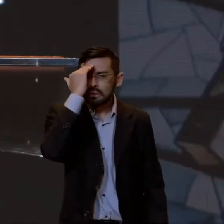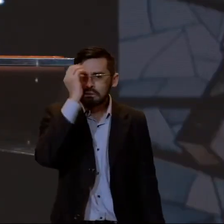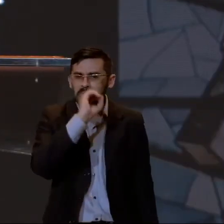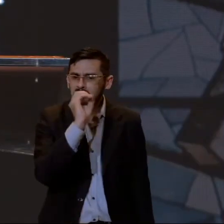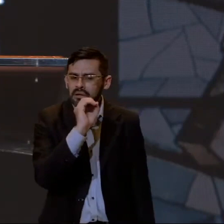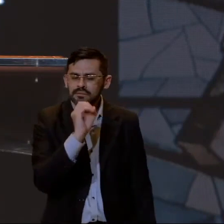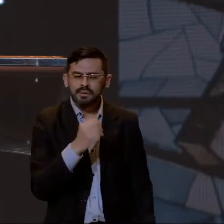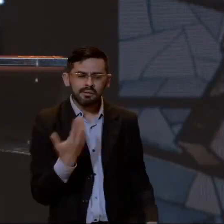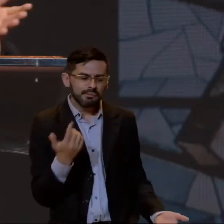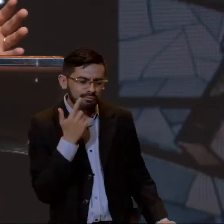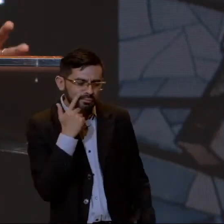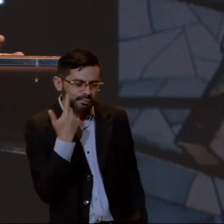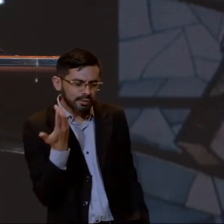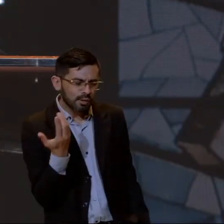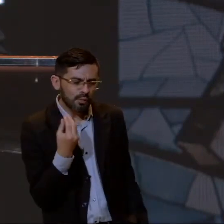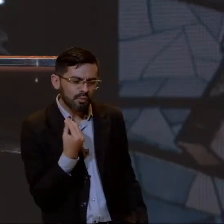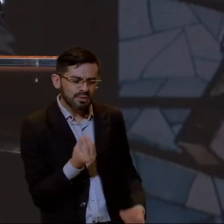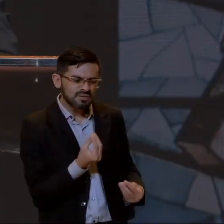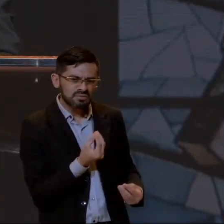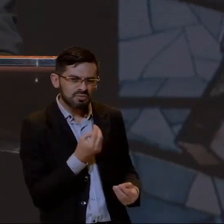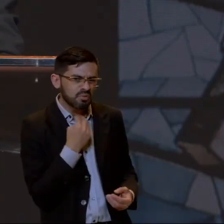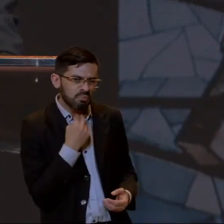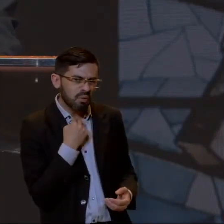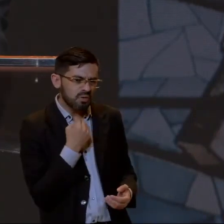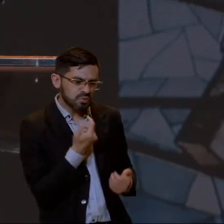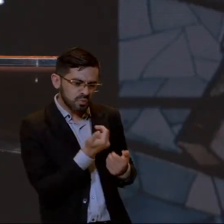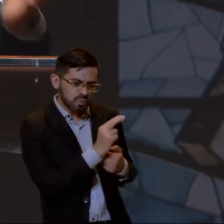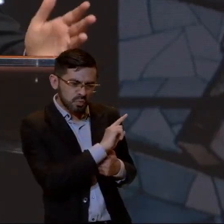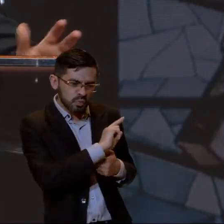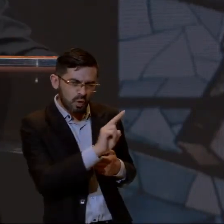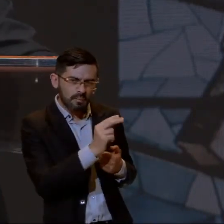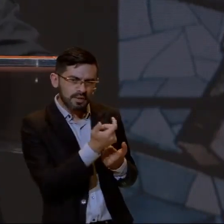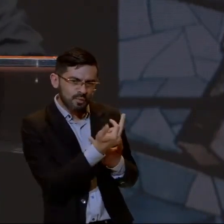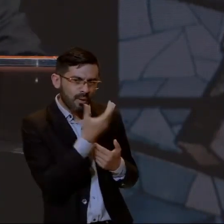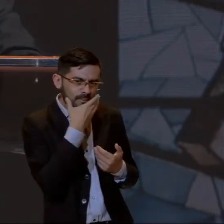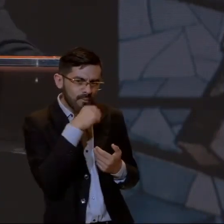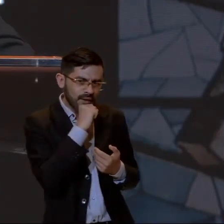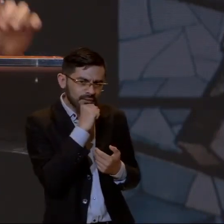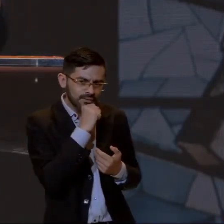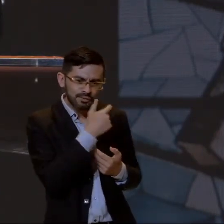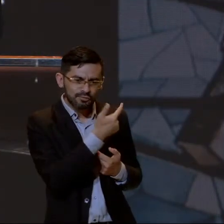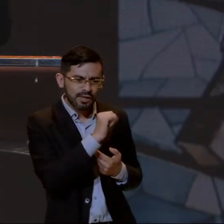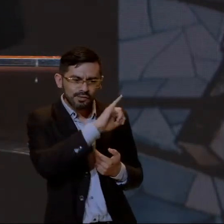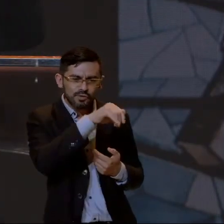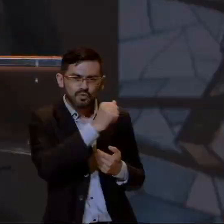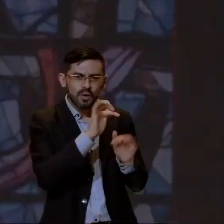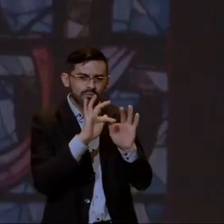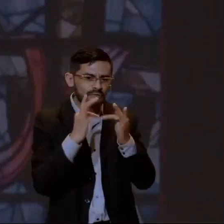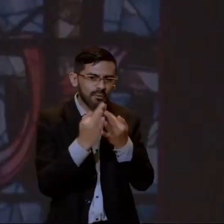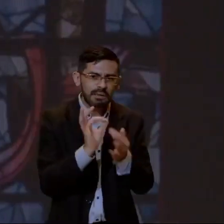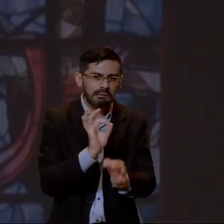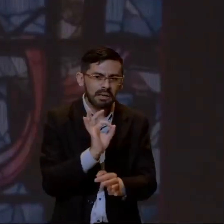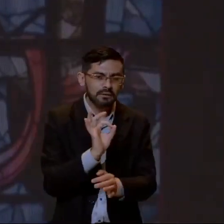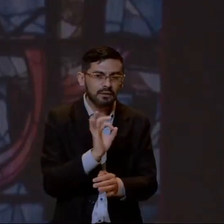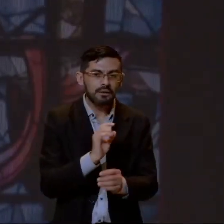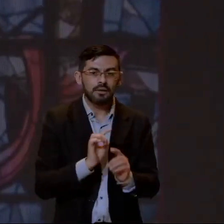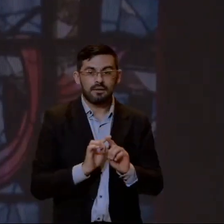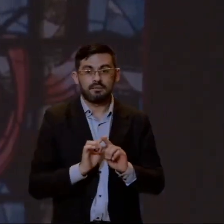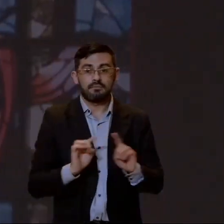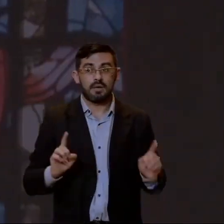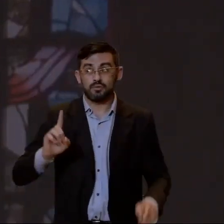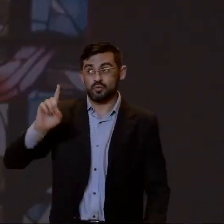escuta, não pode ser Zacarias, não tem nenhum João nessa família. O Deus que